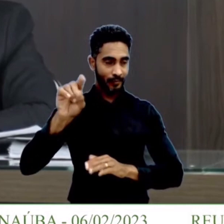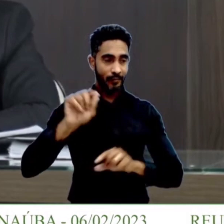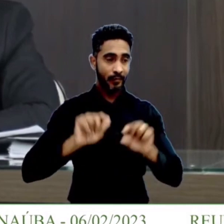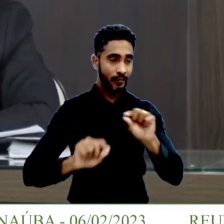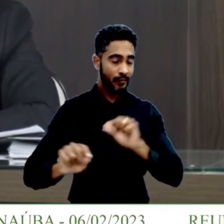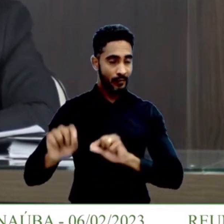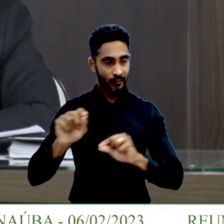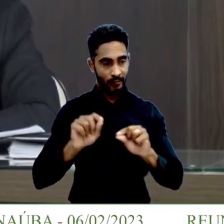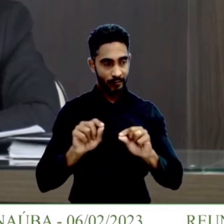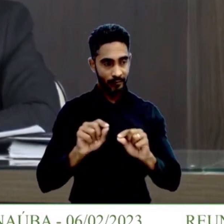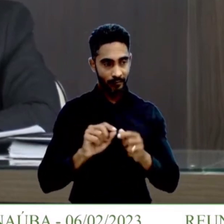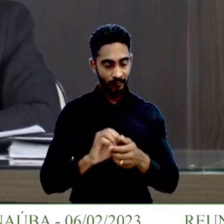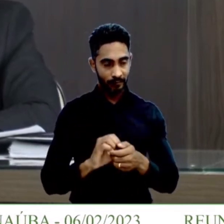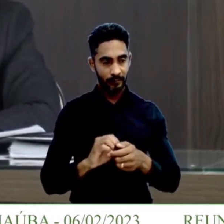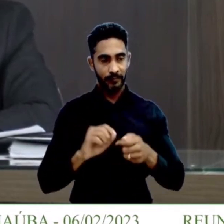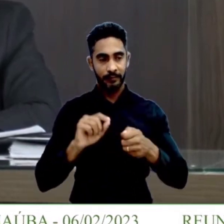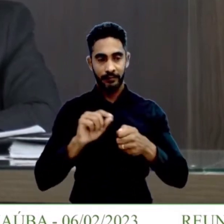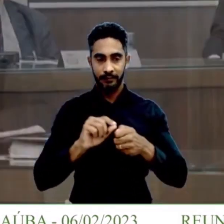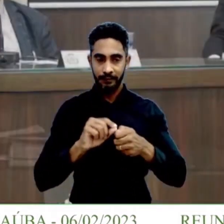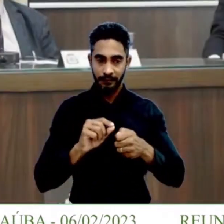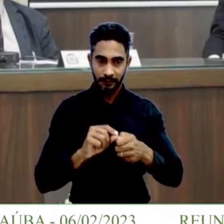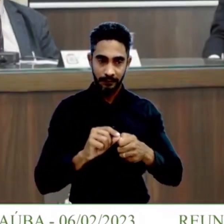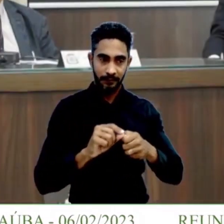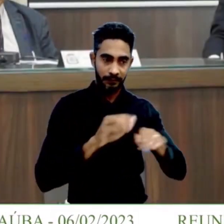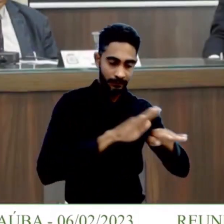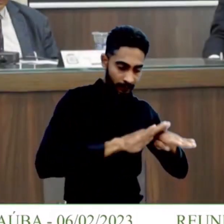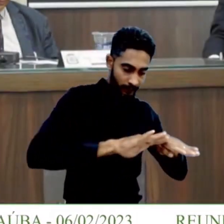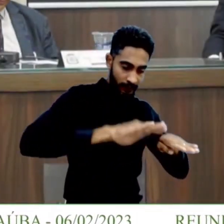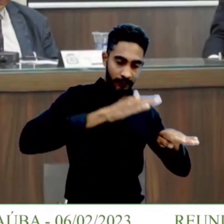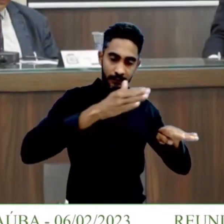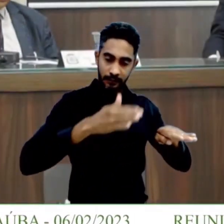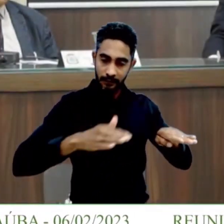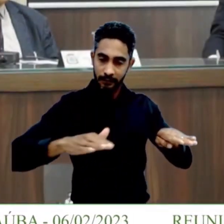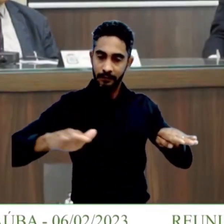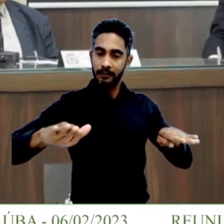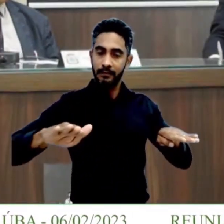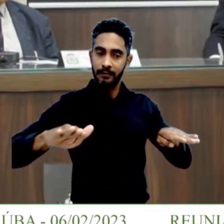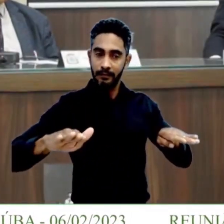Santos, sejam instalados redutores de velocidade